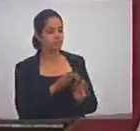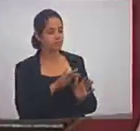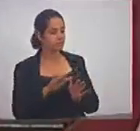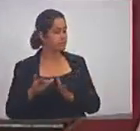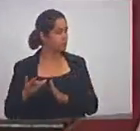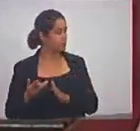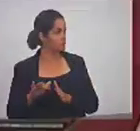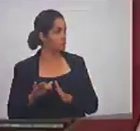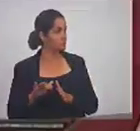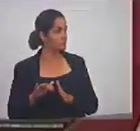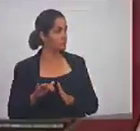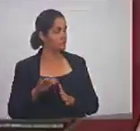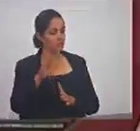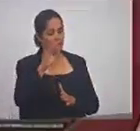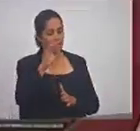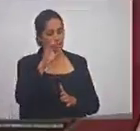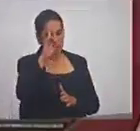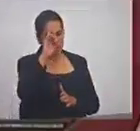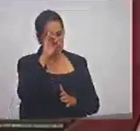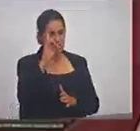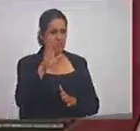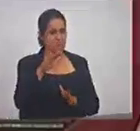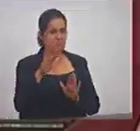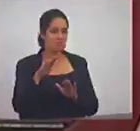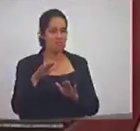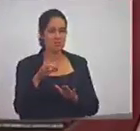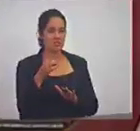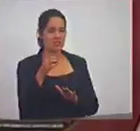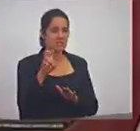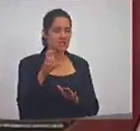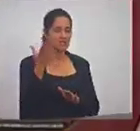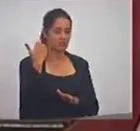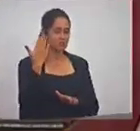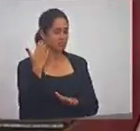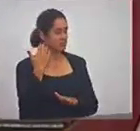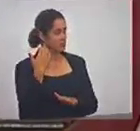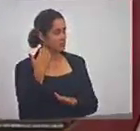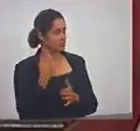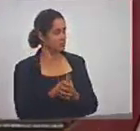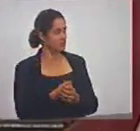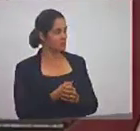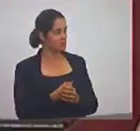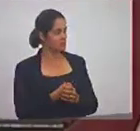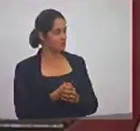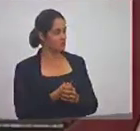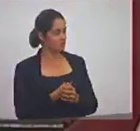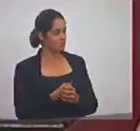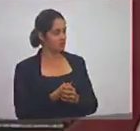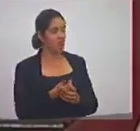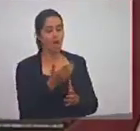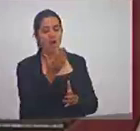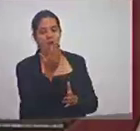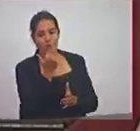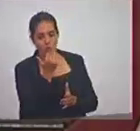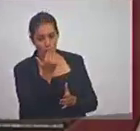cerca de 15 dias, né, Osmair? Eu falei sobre a cesta aqui, que a cesta é a mesma que foi entregue. Eu não estou defendendo o prefeito João